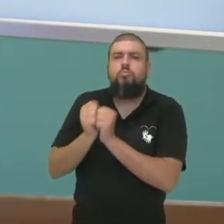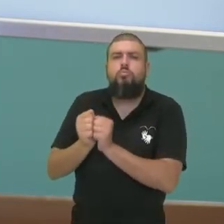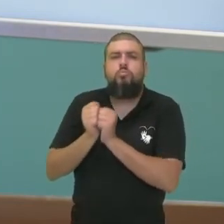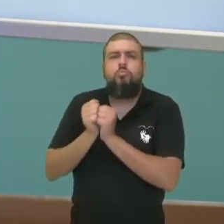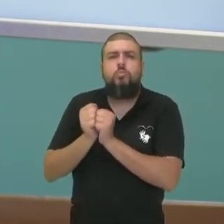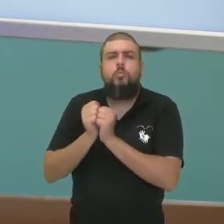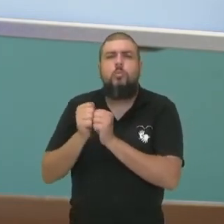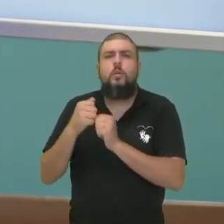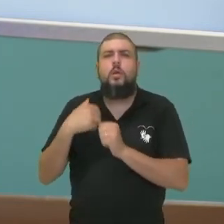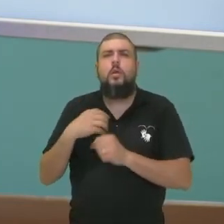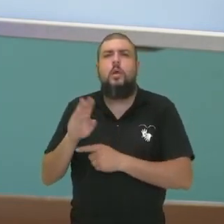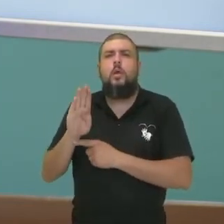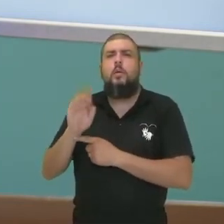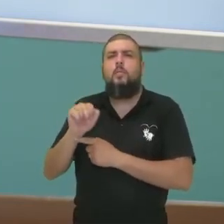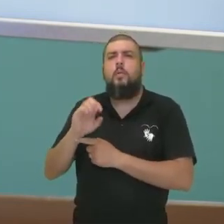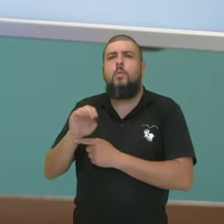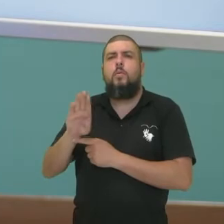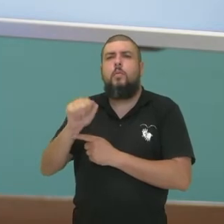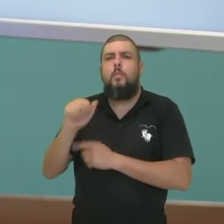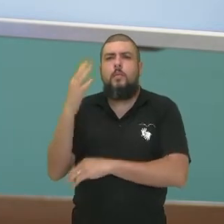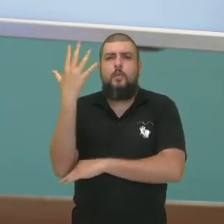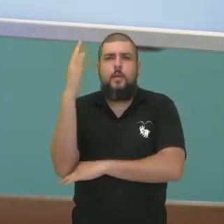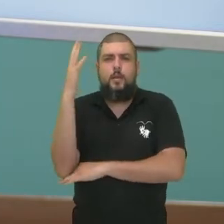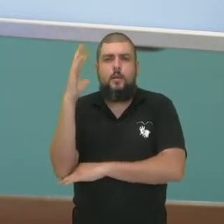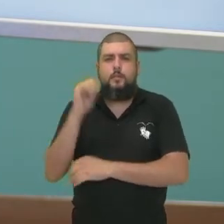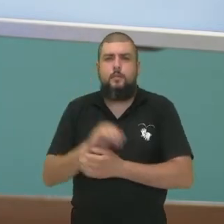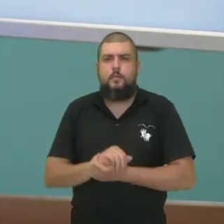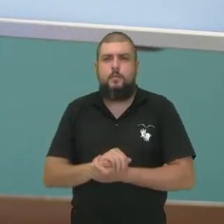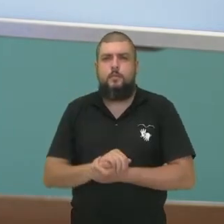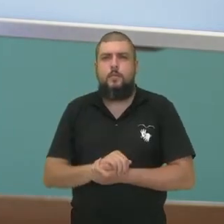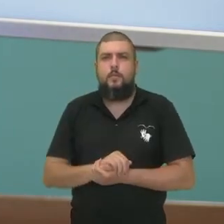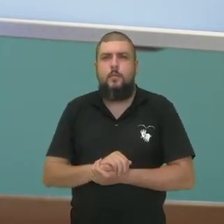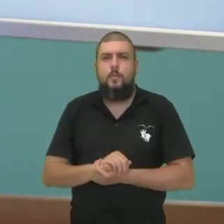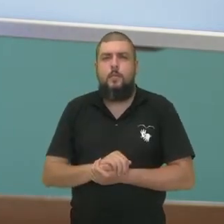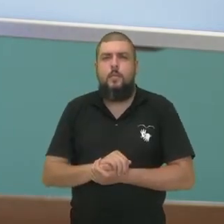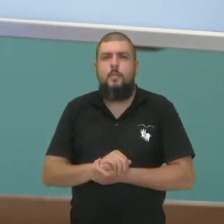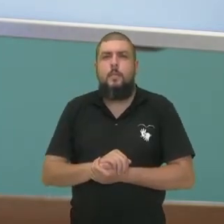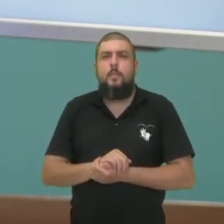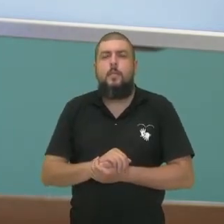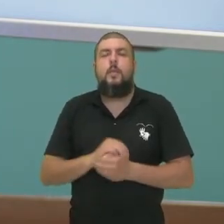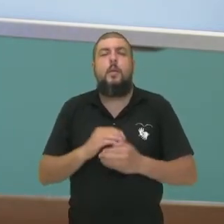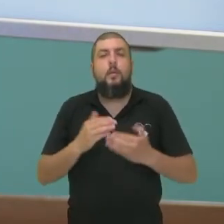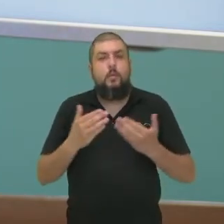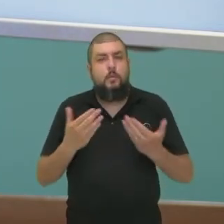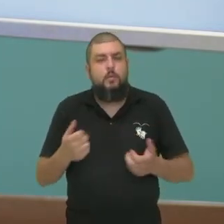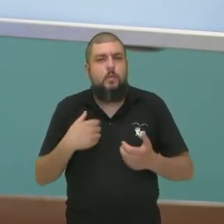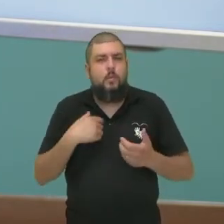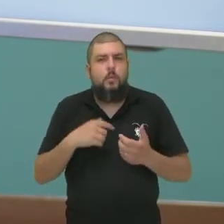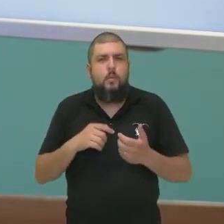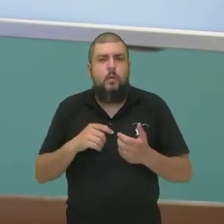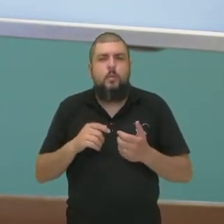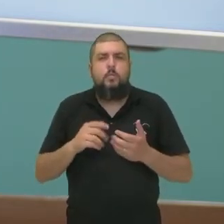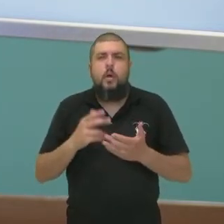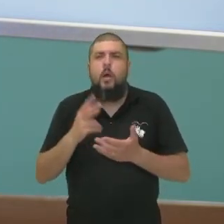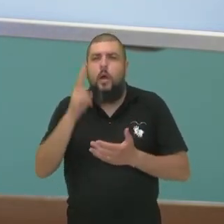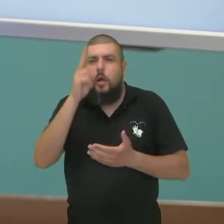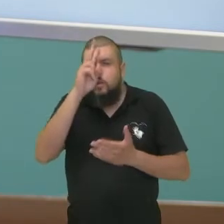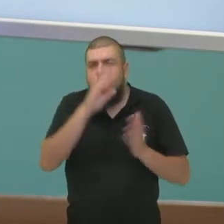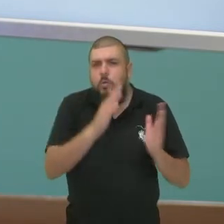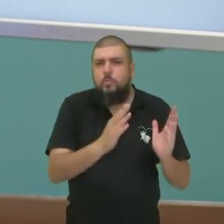africano. Então, ele vai trabalhando o quê? a solidariedade,